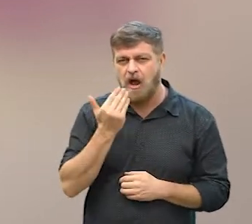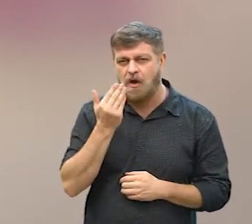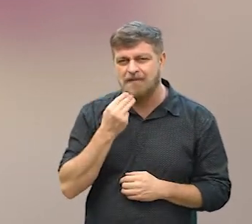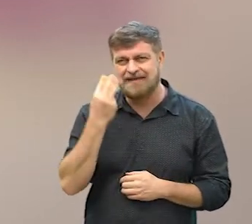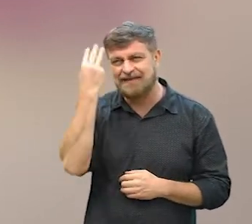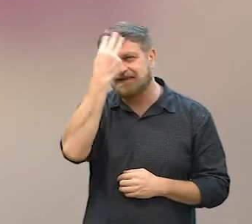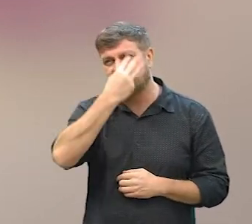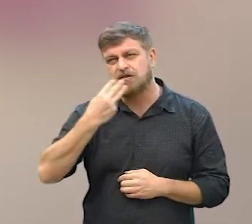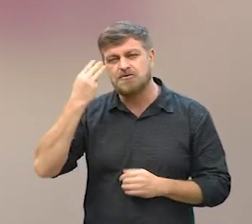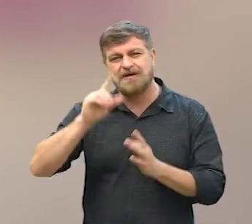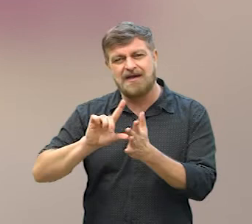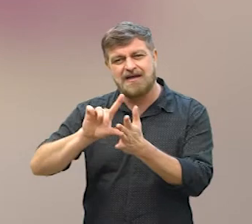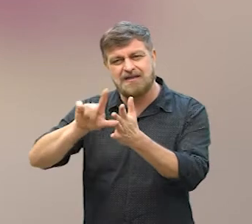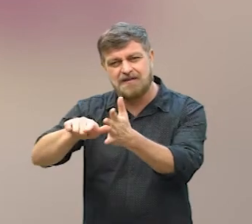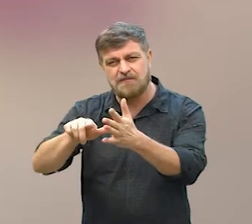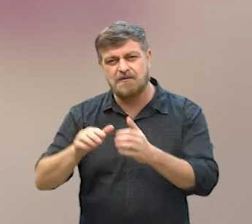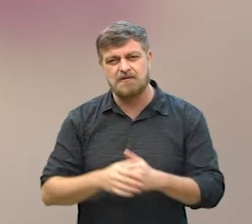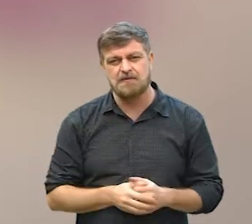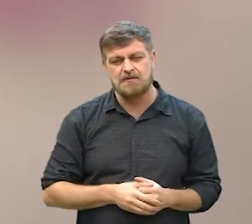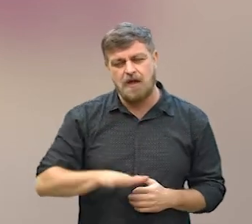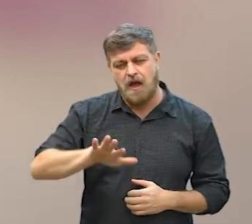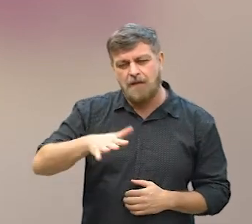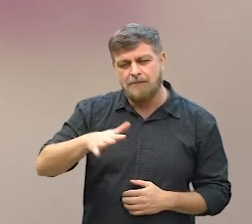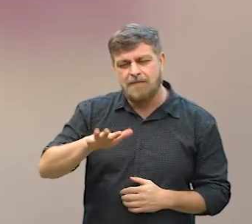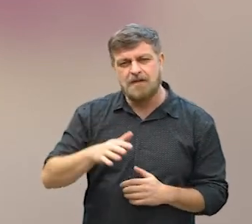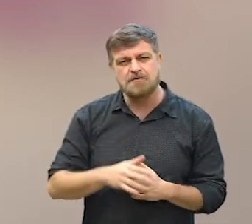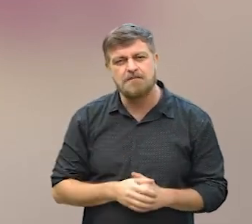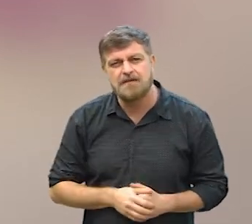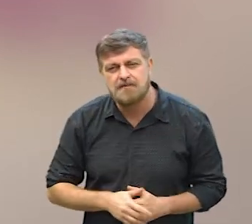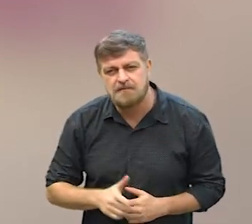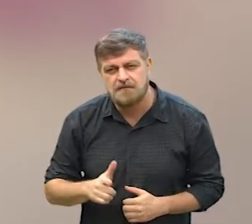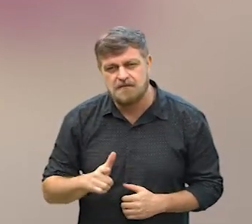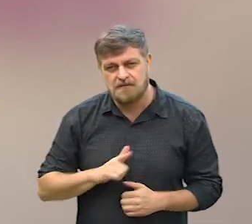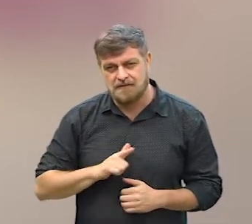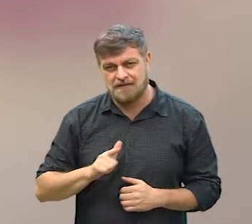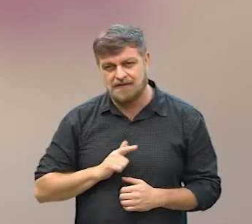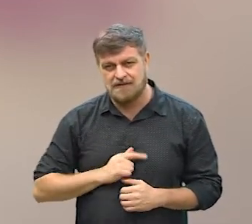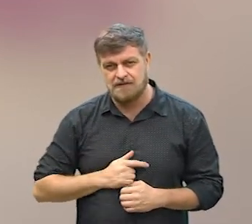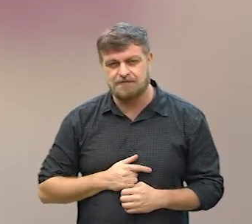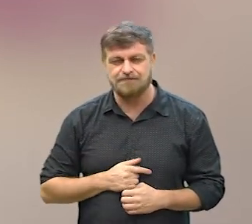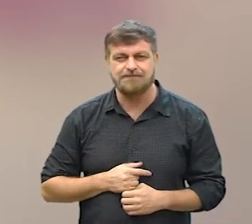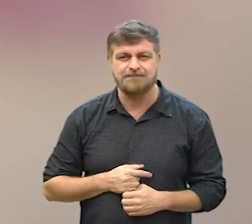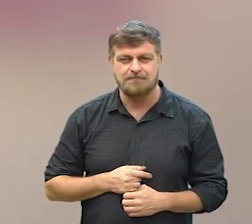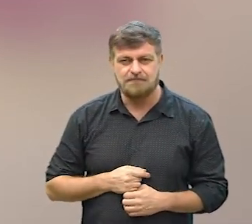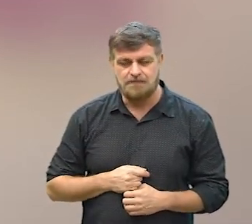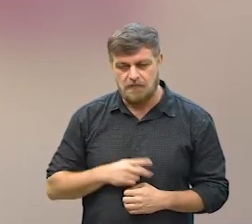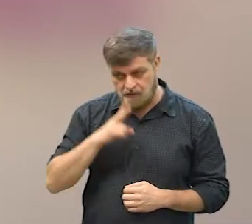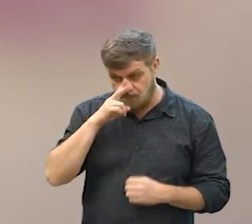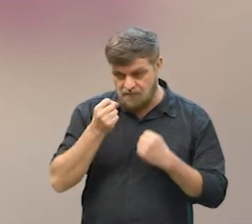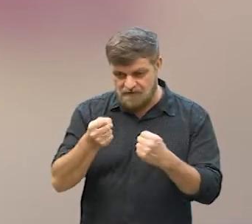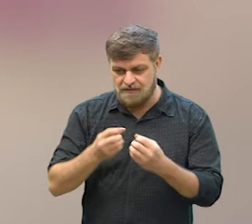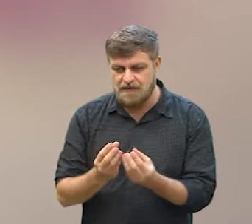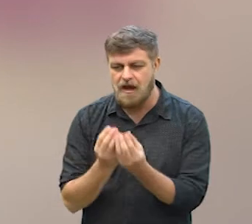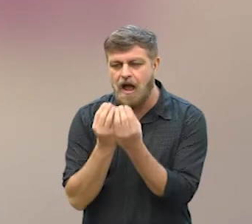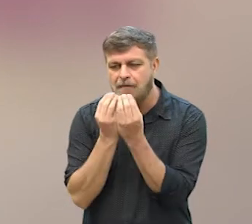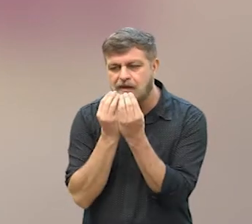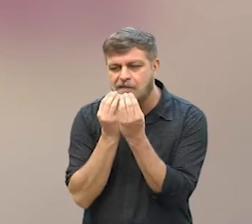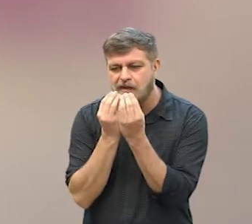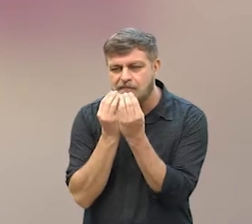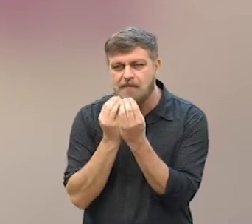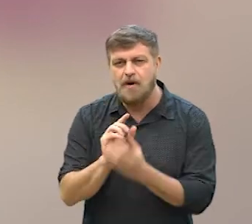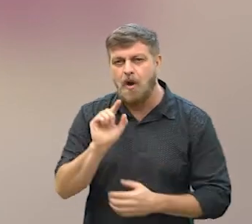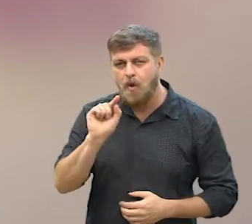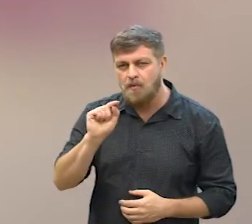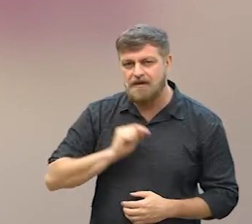umas 3 horas, se o seu almoço for meio-dia, depois de 3 horas, comer um lanchinho um pouquinho reforçado. Então, pessoas,